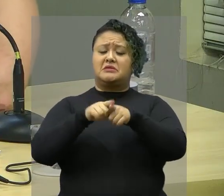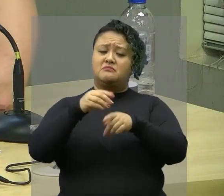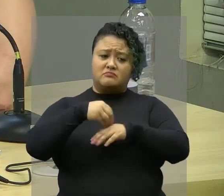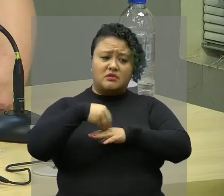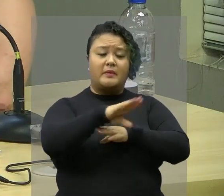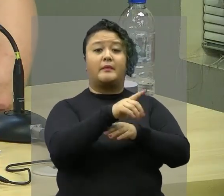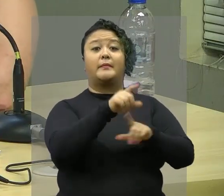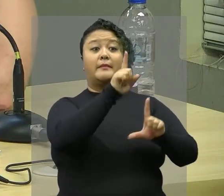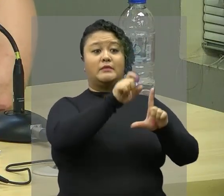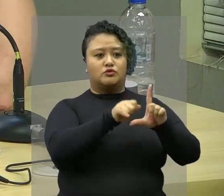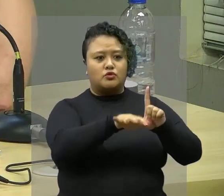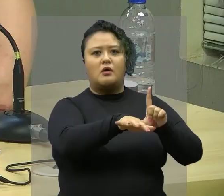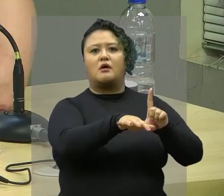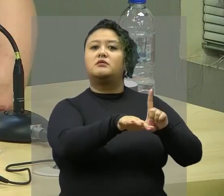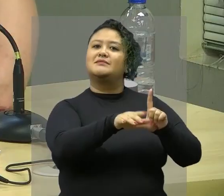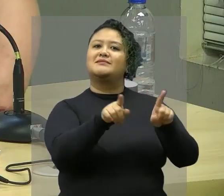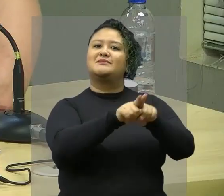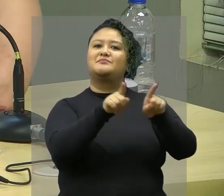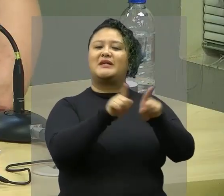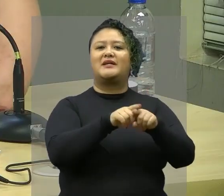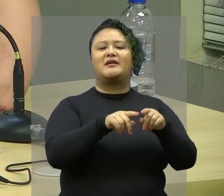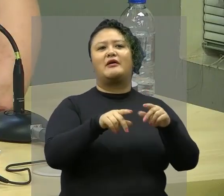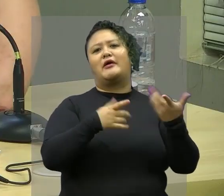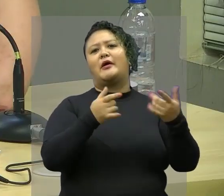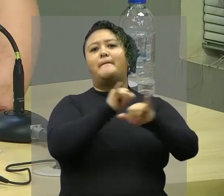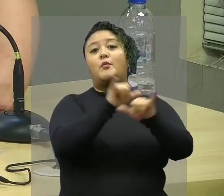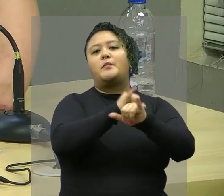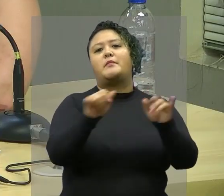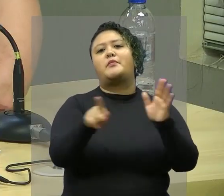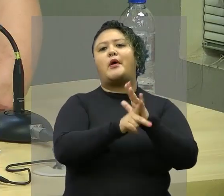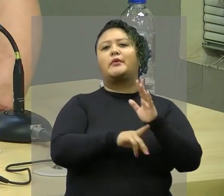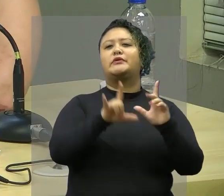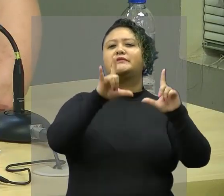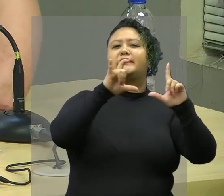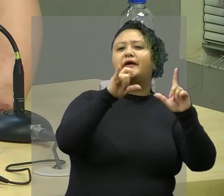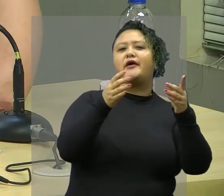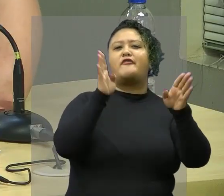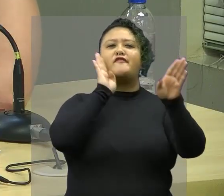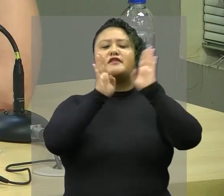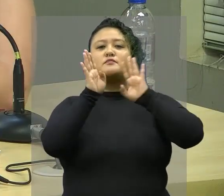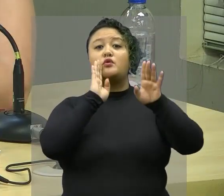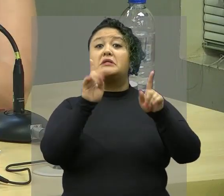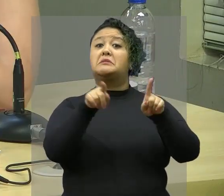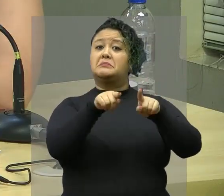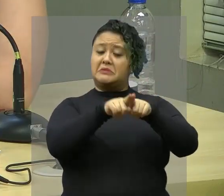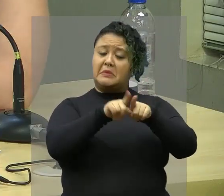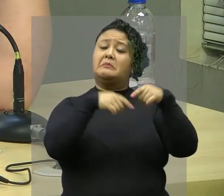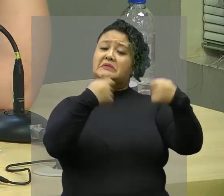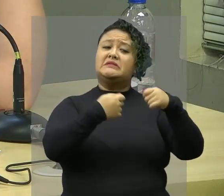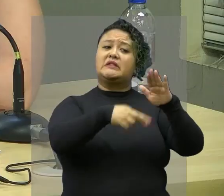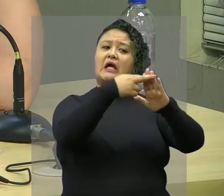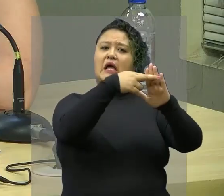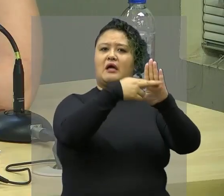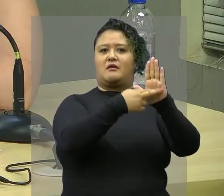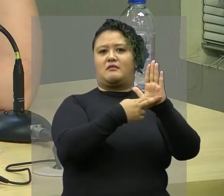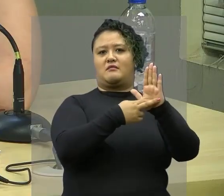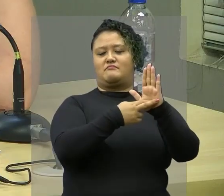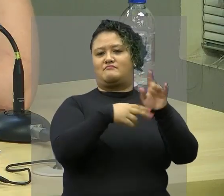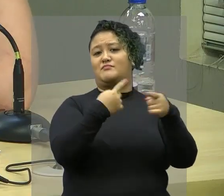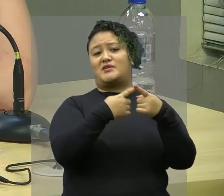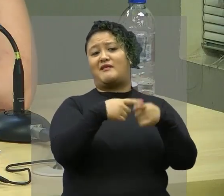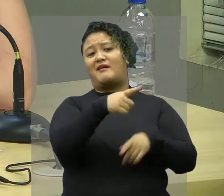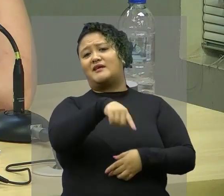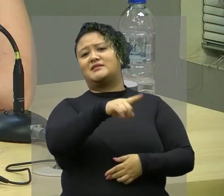e afins, as publis de Instagram, de Facebook, sejam também reguladas nesse sentido das bets, porque eles não sofrem essa